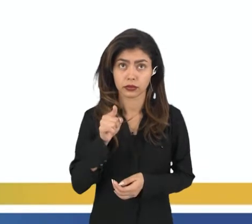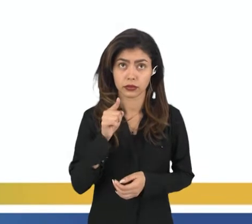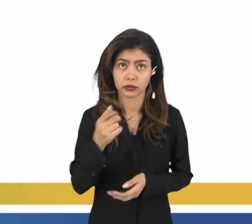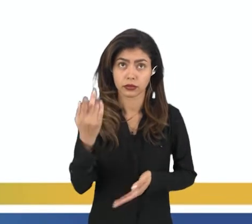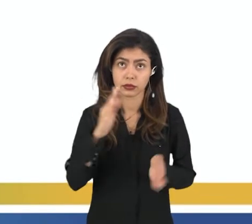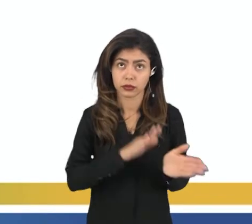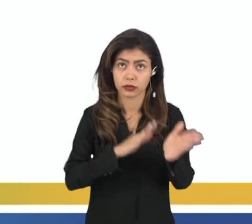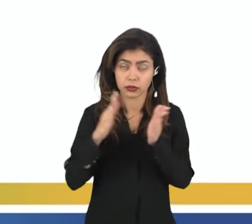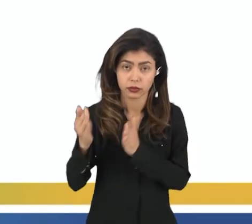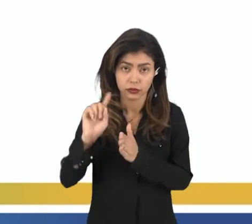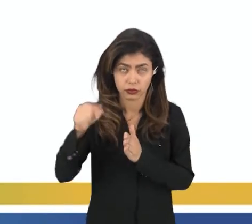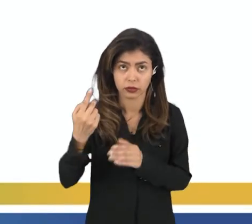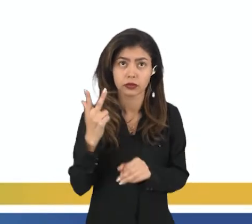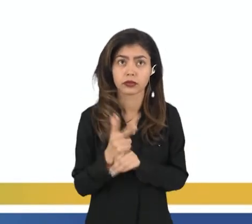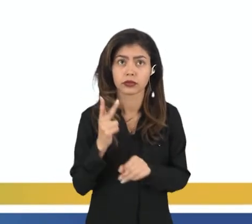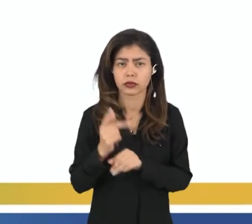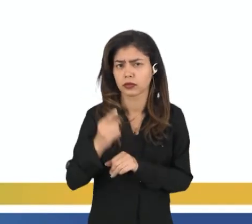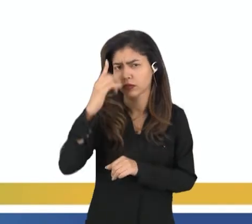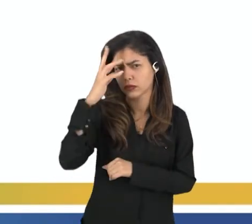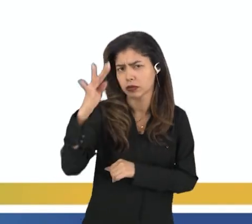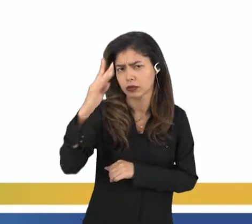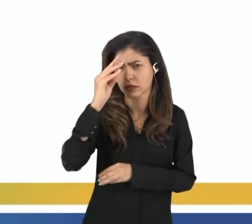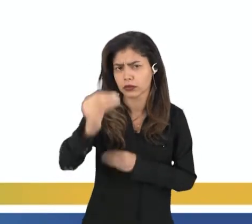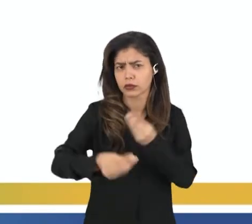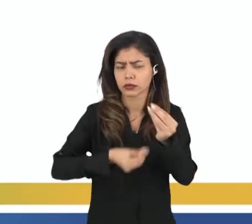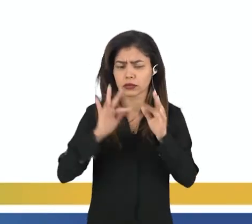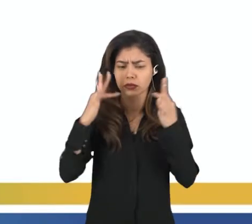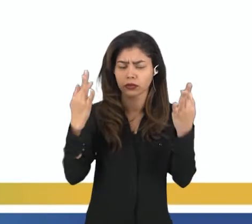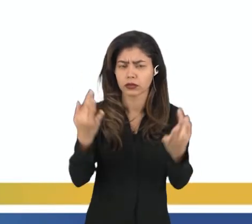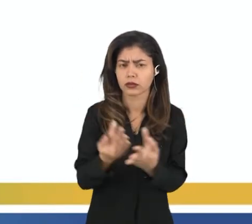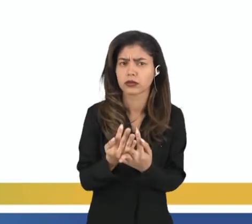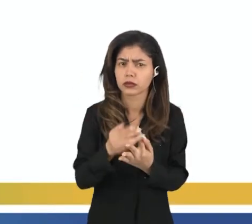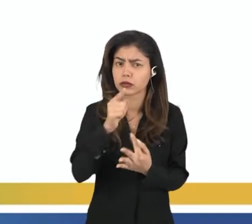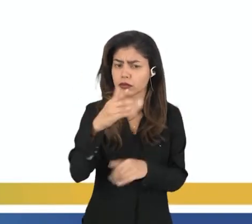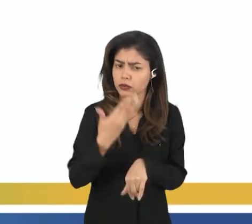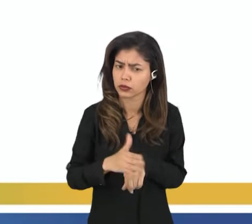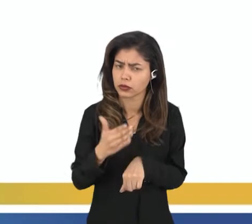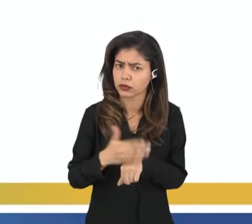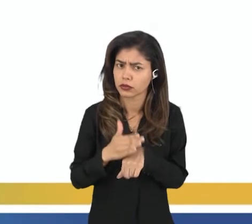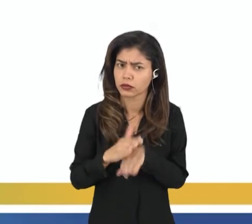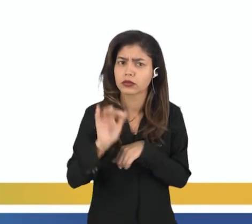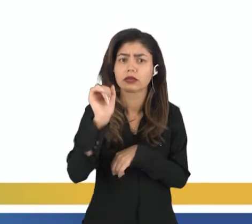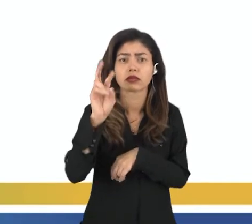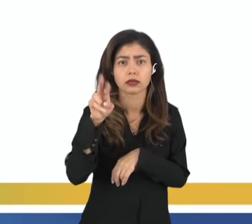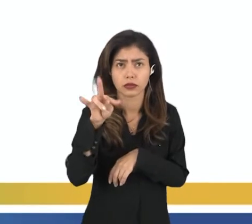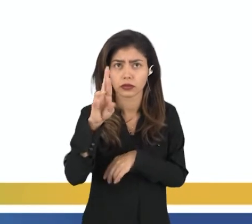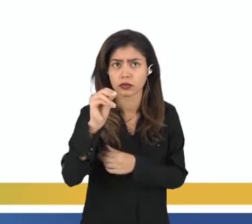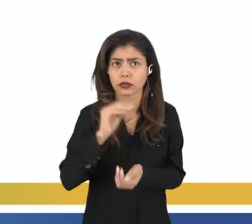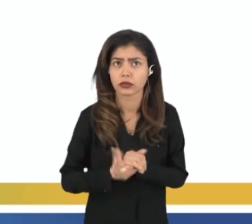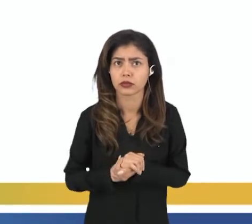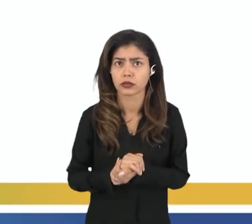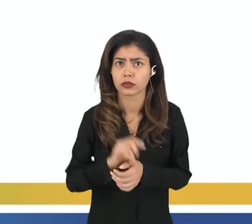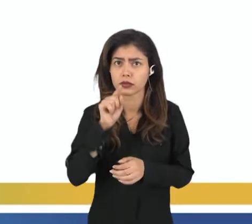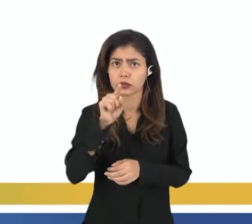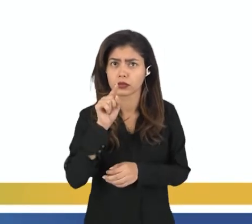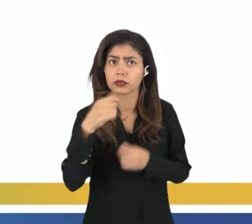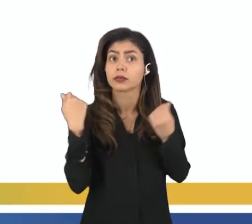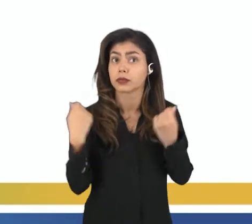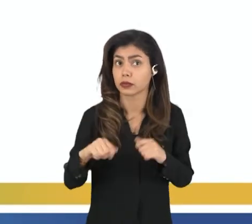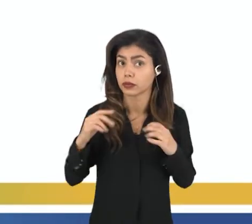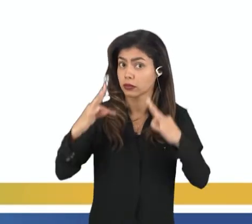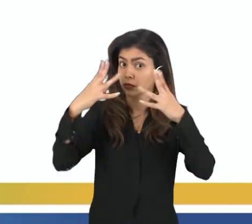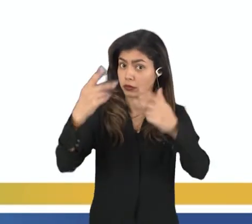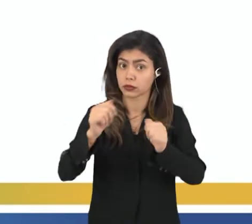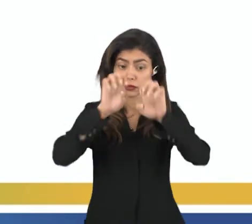a partir do vídeo, vocês vão refletir, né, com a sua família. Vocês já praticaram arvorismo, né? A prática do arvorismo necessita de